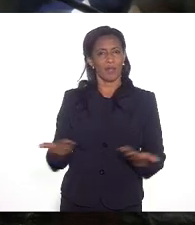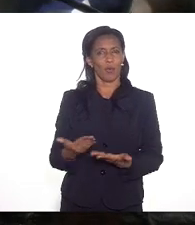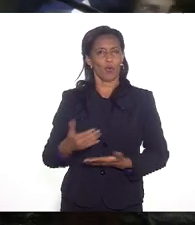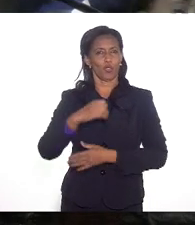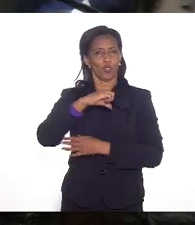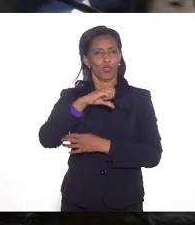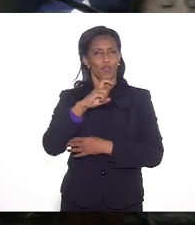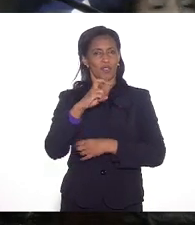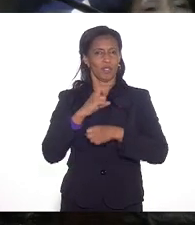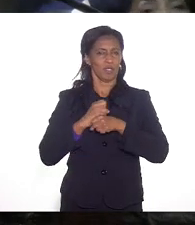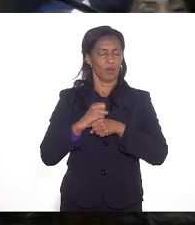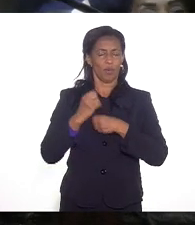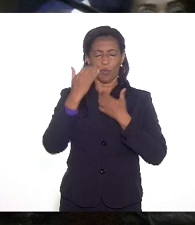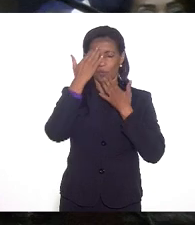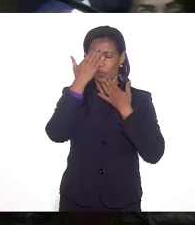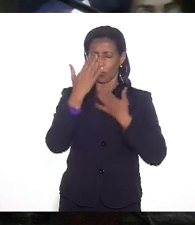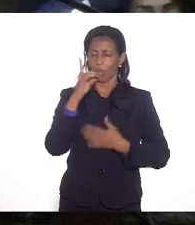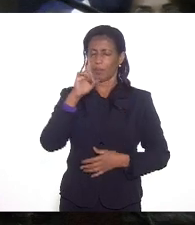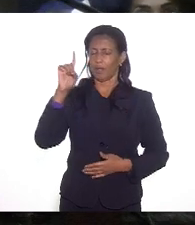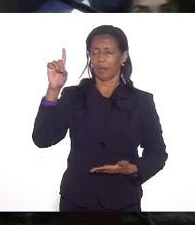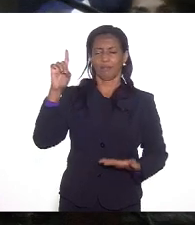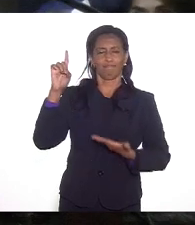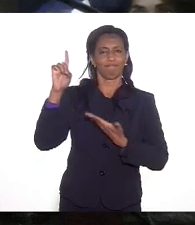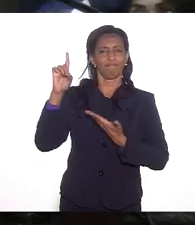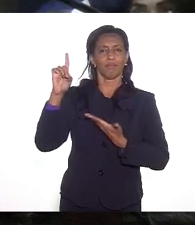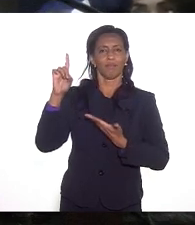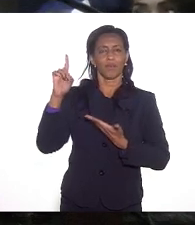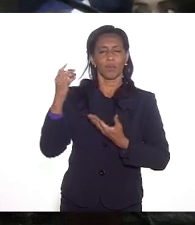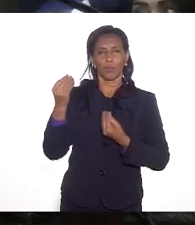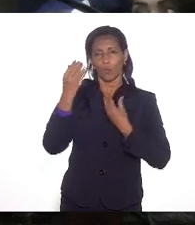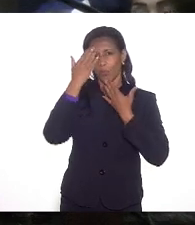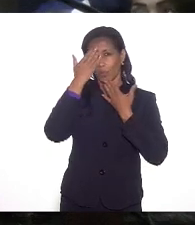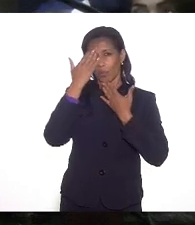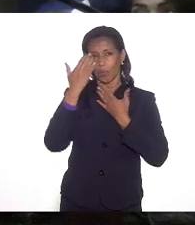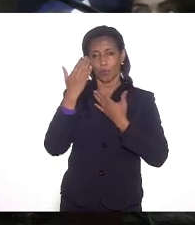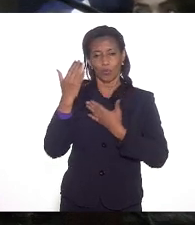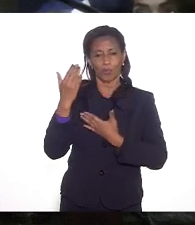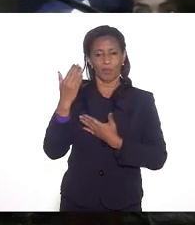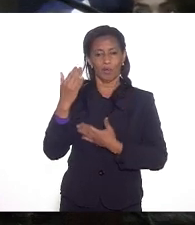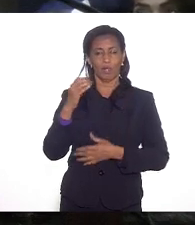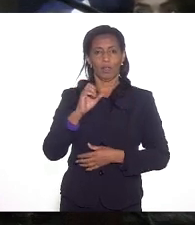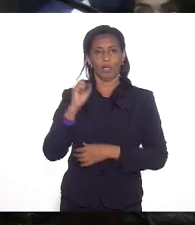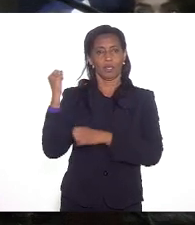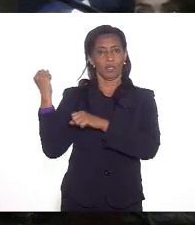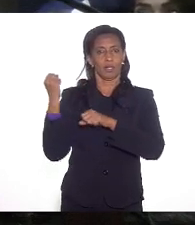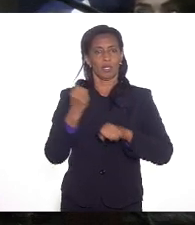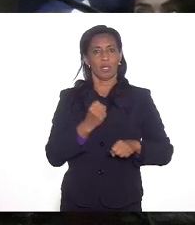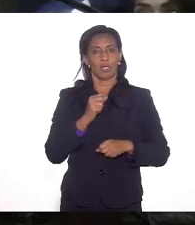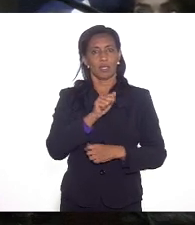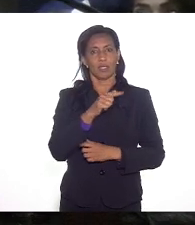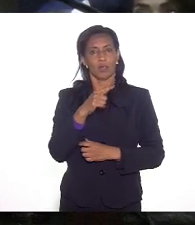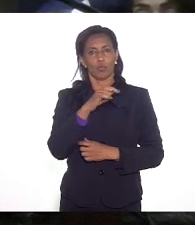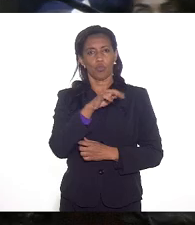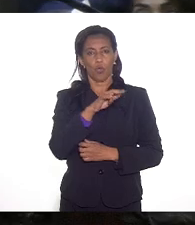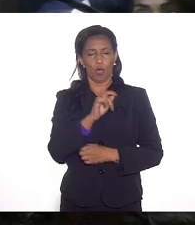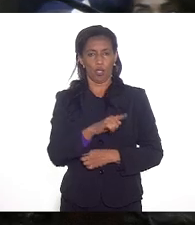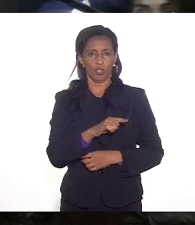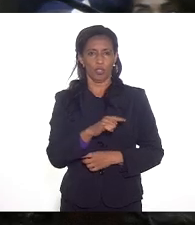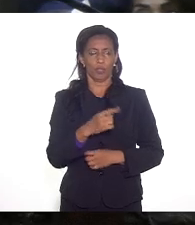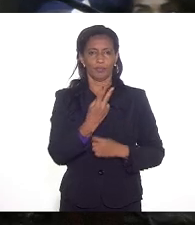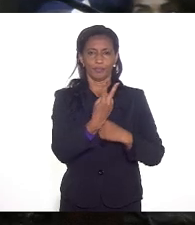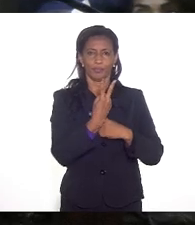95 Anos Muito obrigado meu Deus muito obrigado a manter o São Jorge Meu de pensou